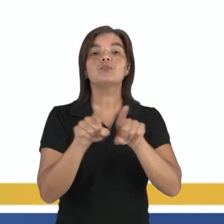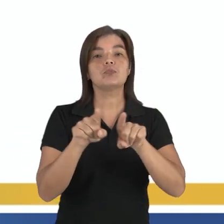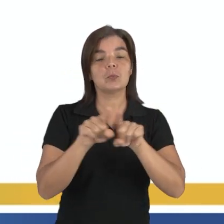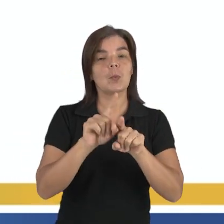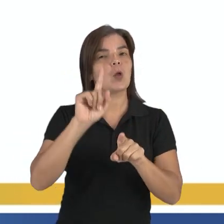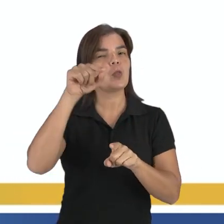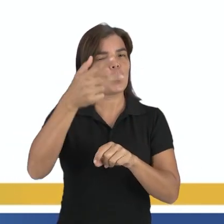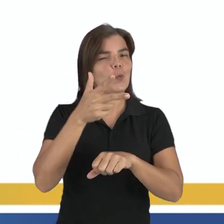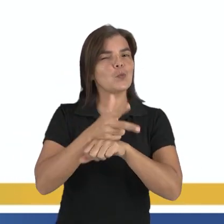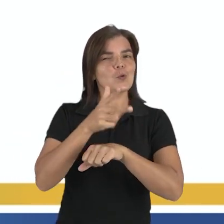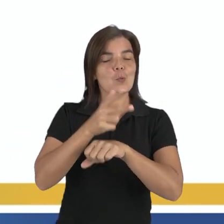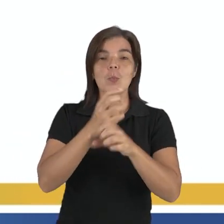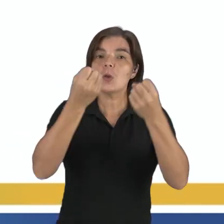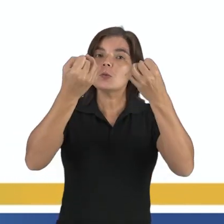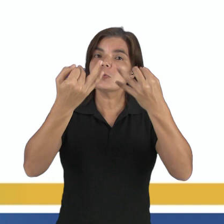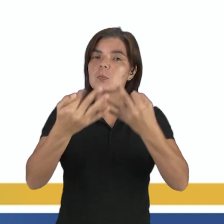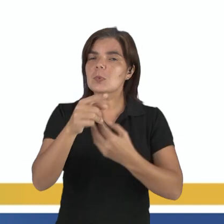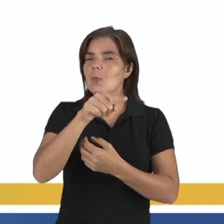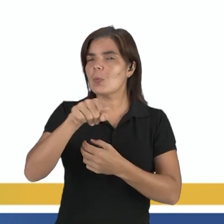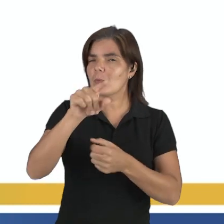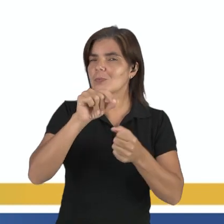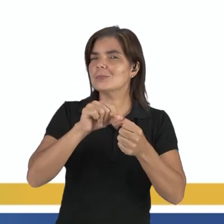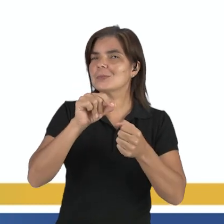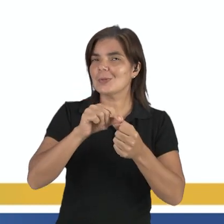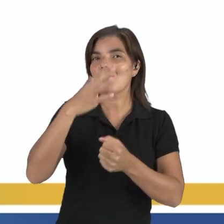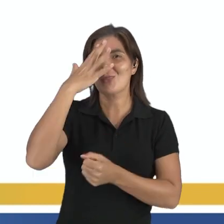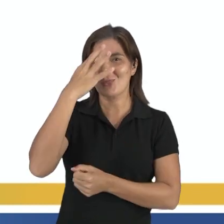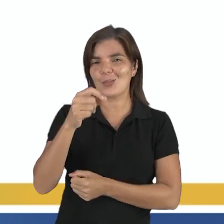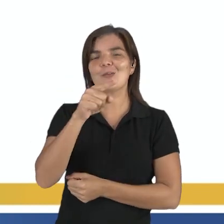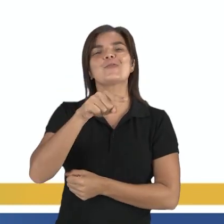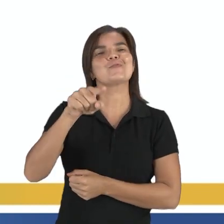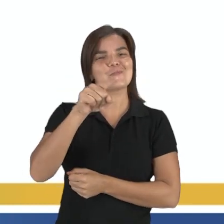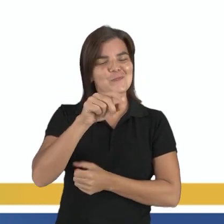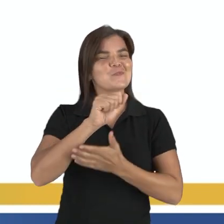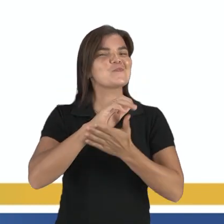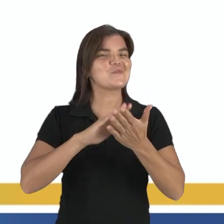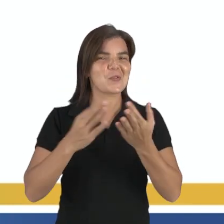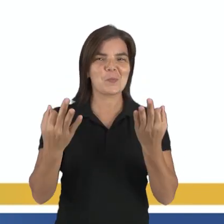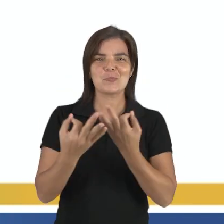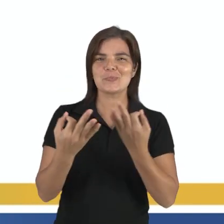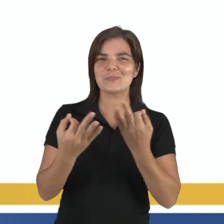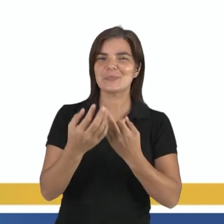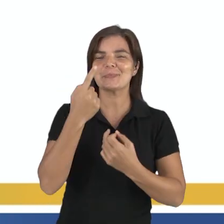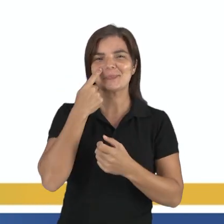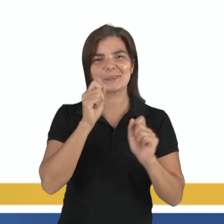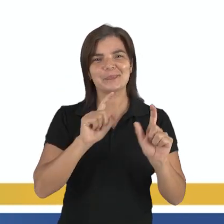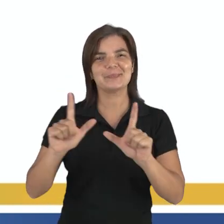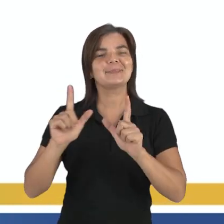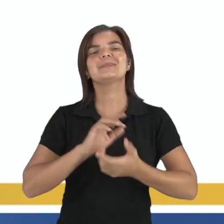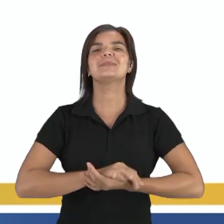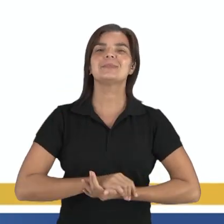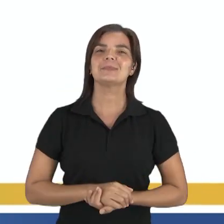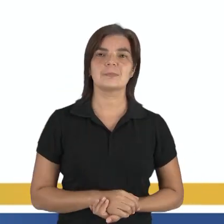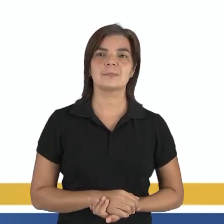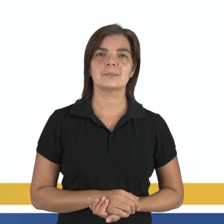eu trouxe outro vídeo explicando para você. Tenho certeza que o seu trabalho vai ser excelente. Vamos lá?